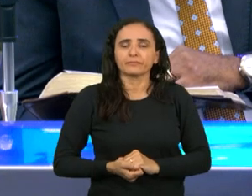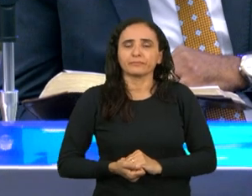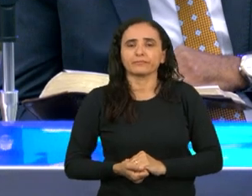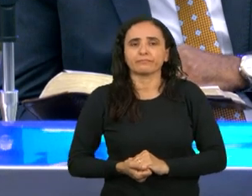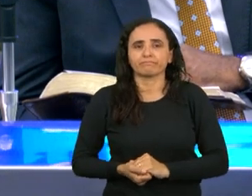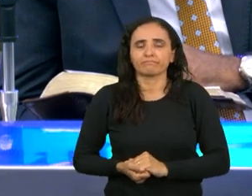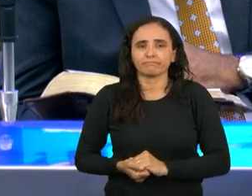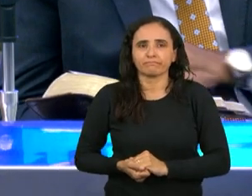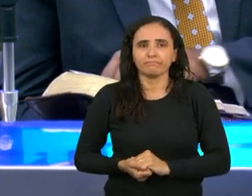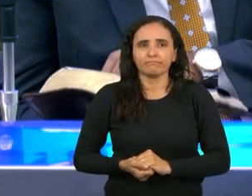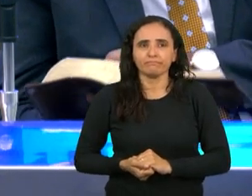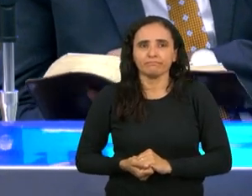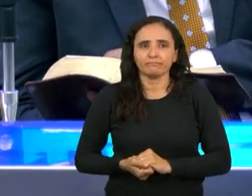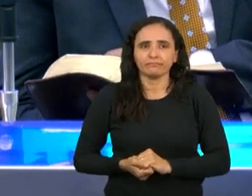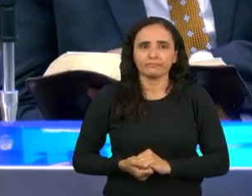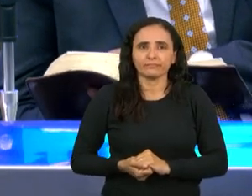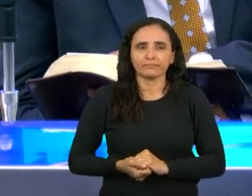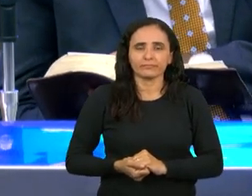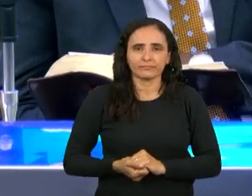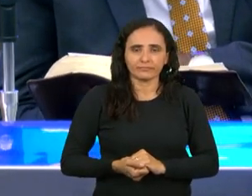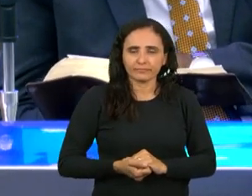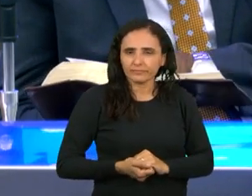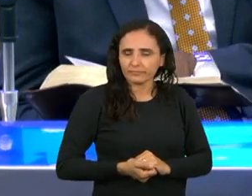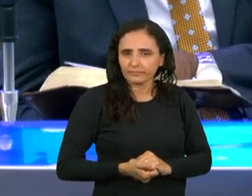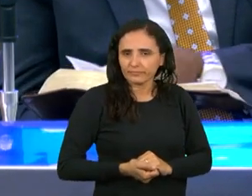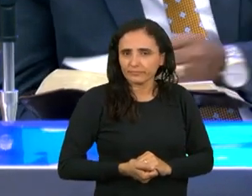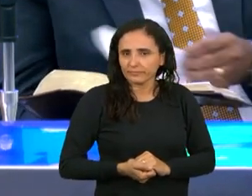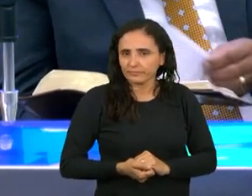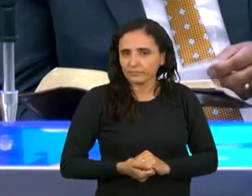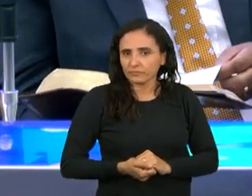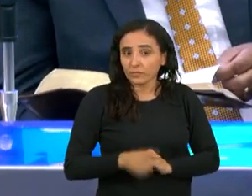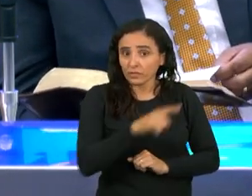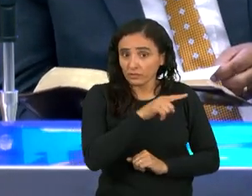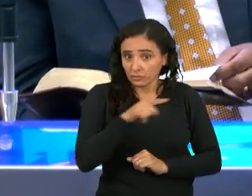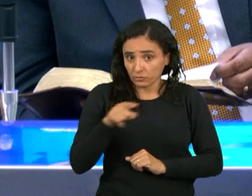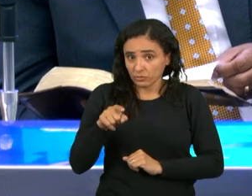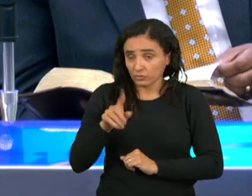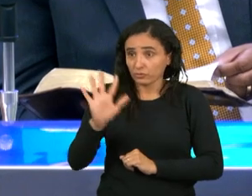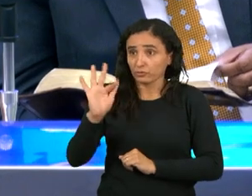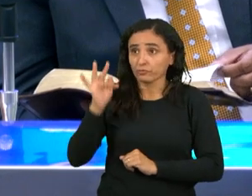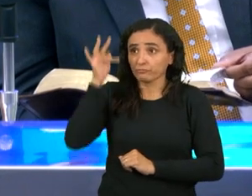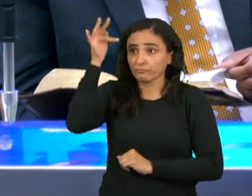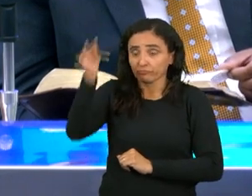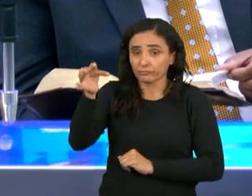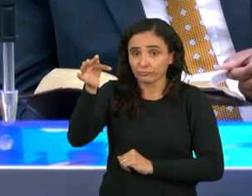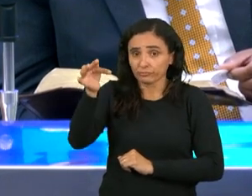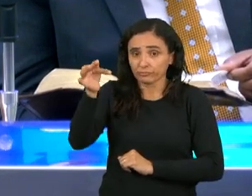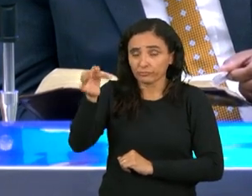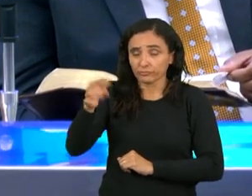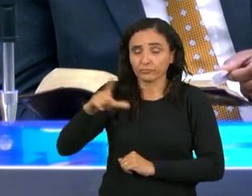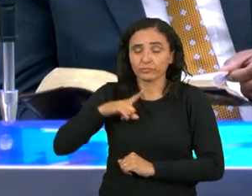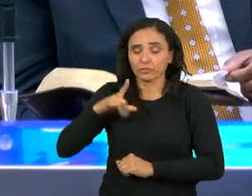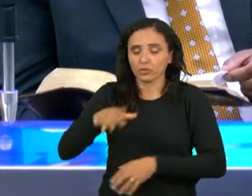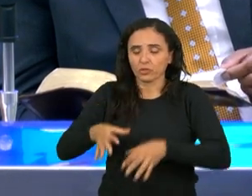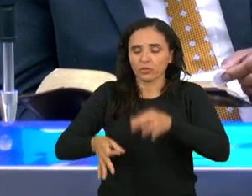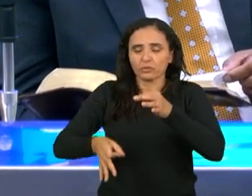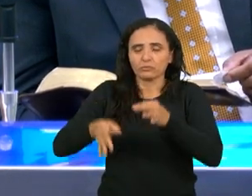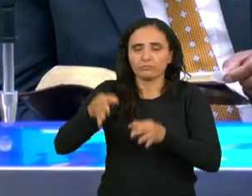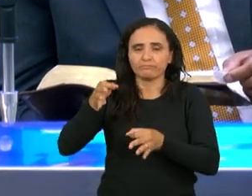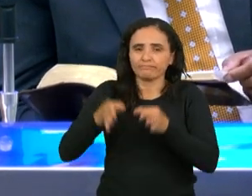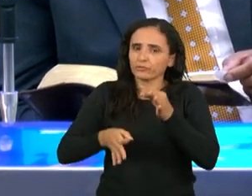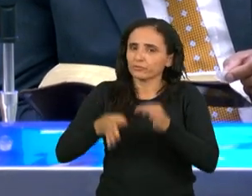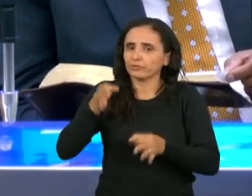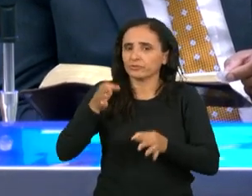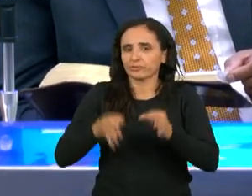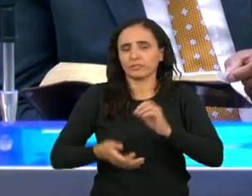conta a quem aqui está preparado para julgar os vivos e